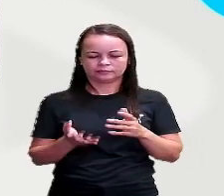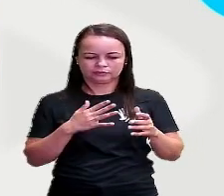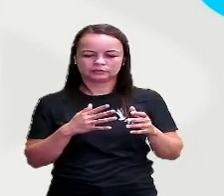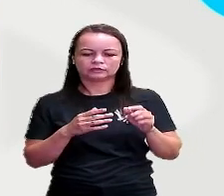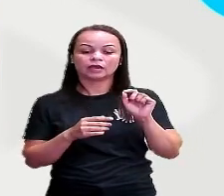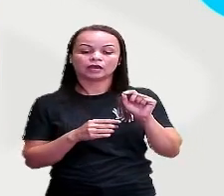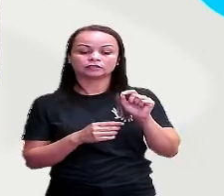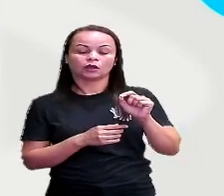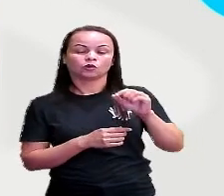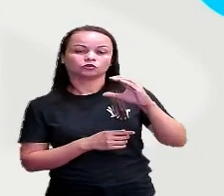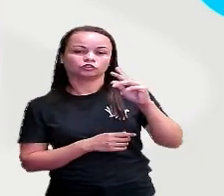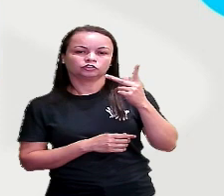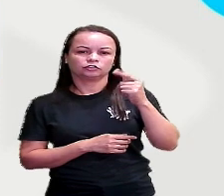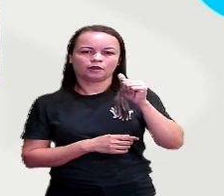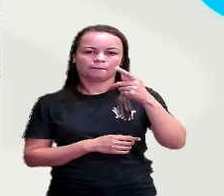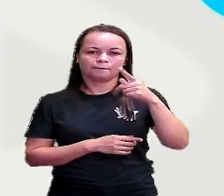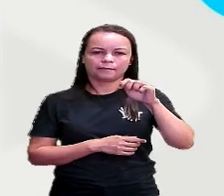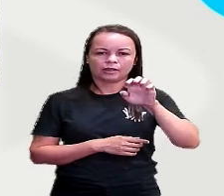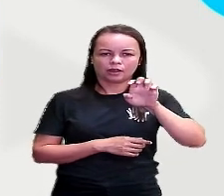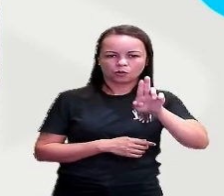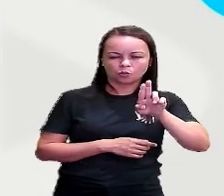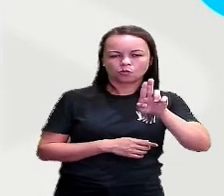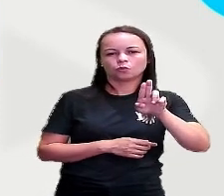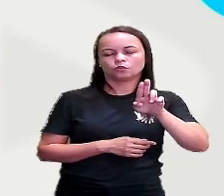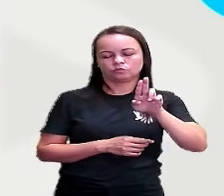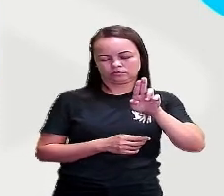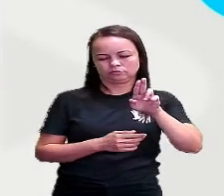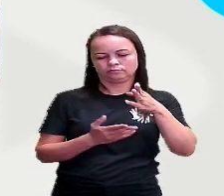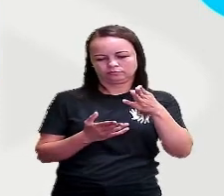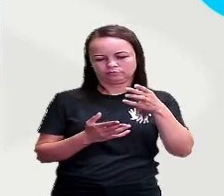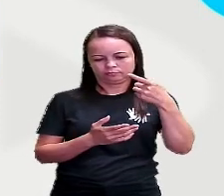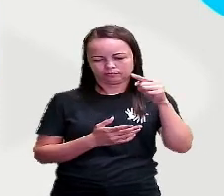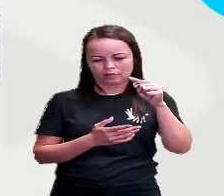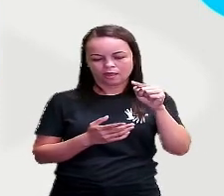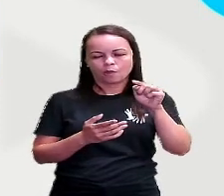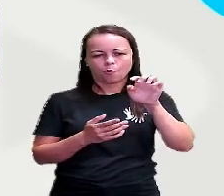é terminado em ditongo. Chapéu. Então, vamos lá.